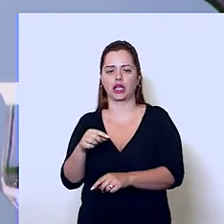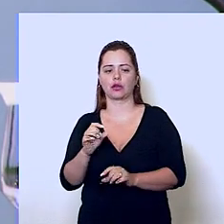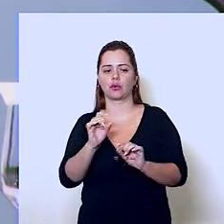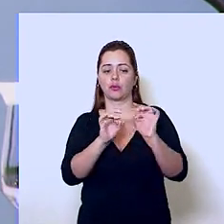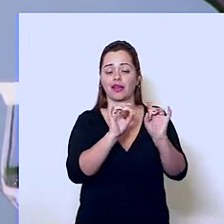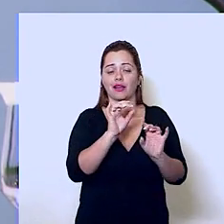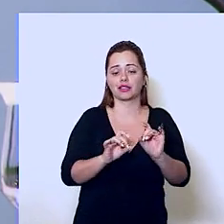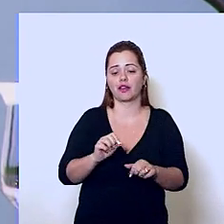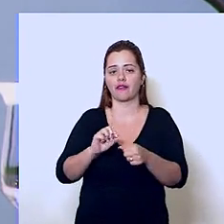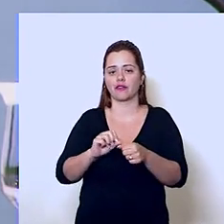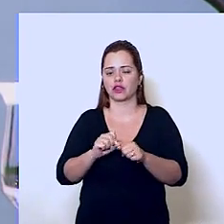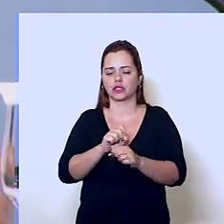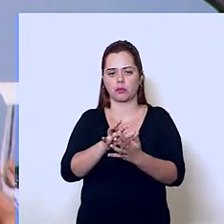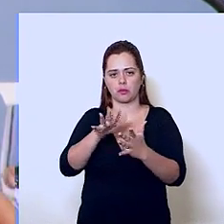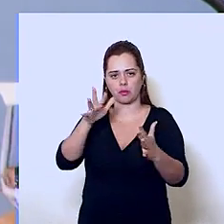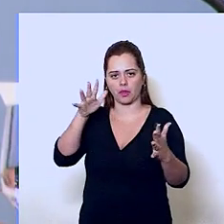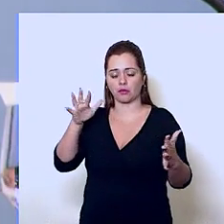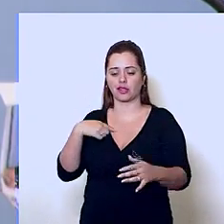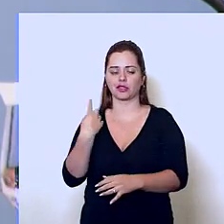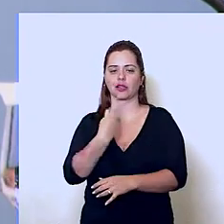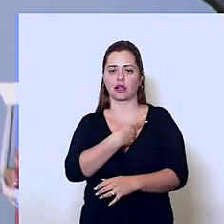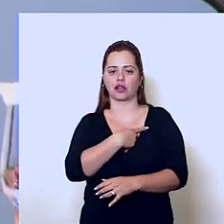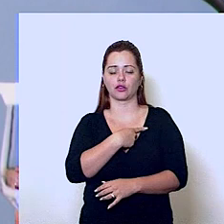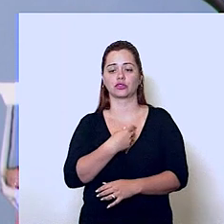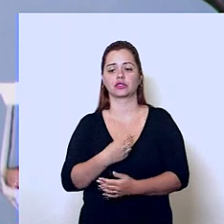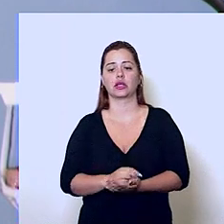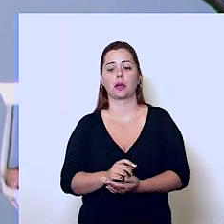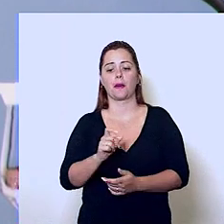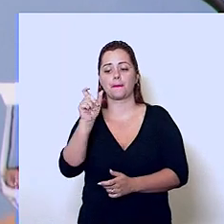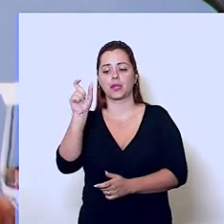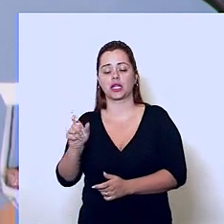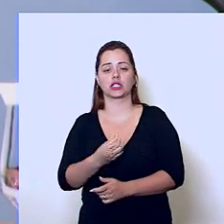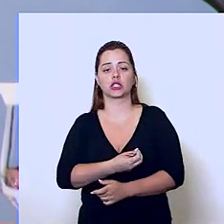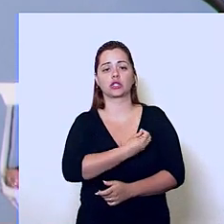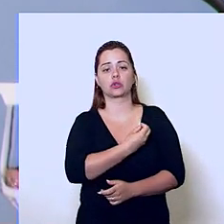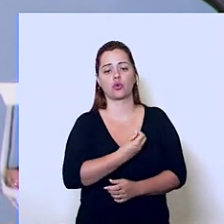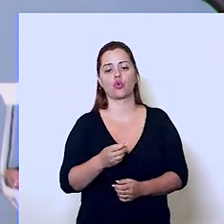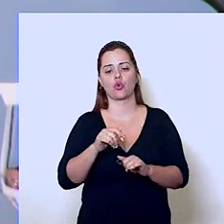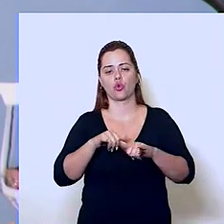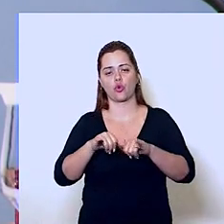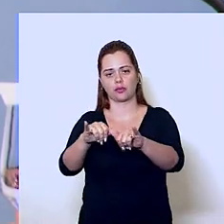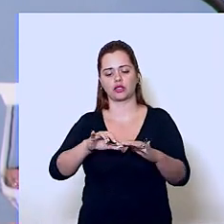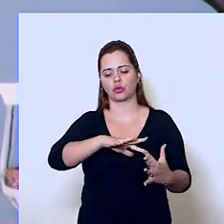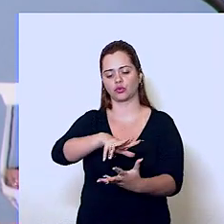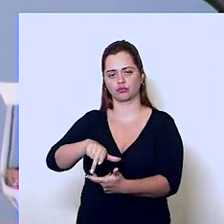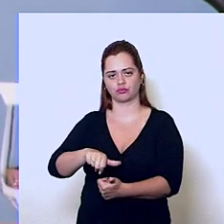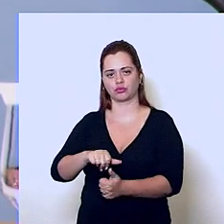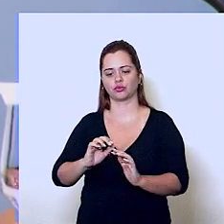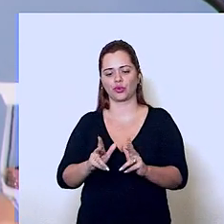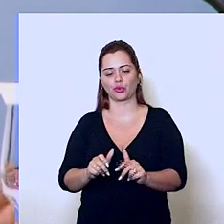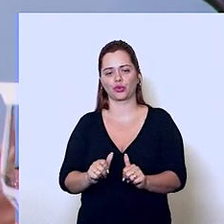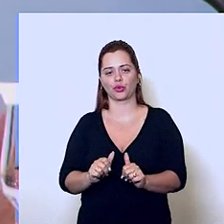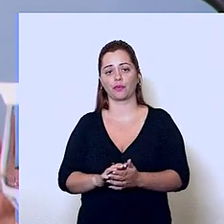mais a nossa presença comercial no mundo inteiro. Na